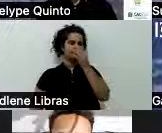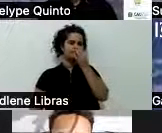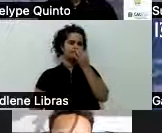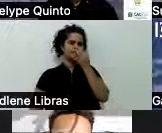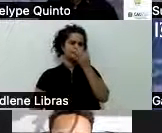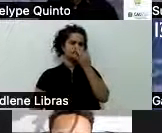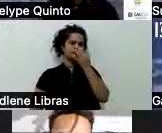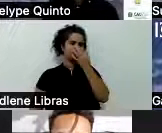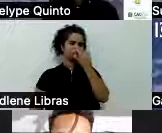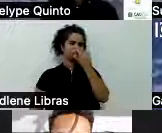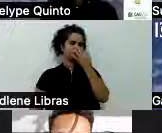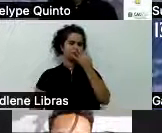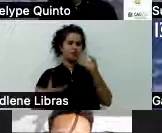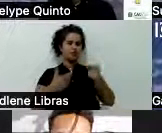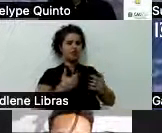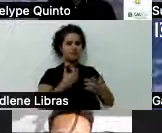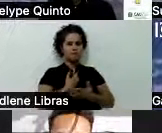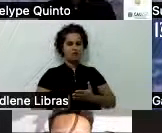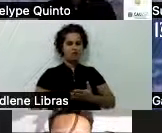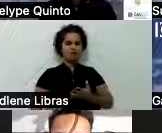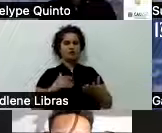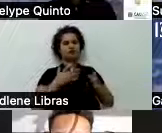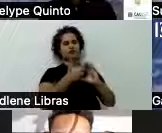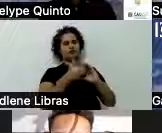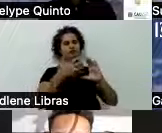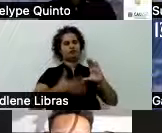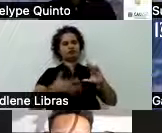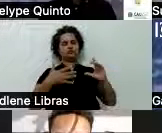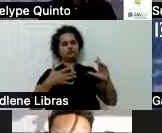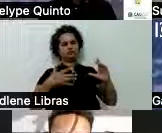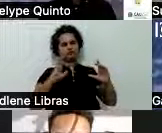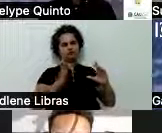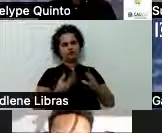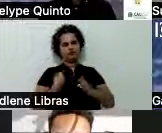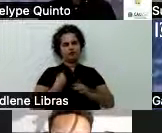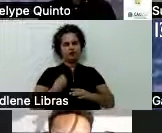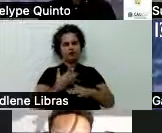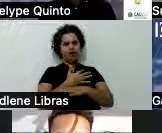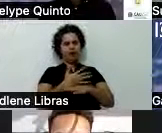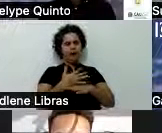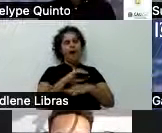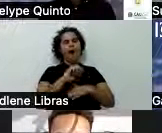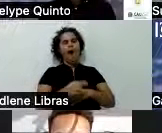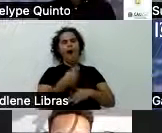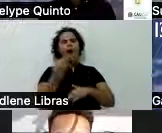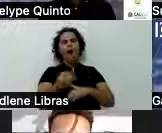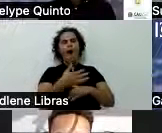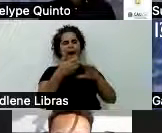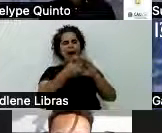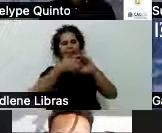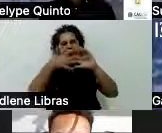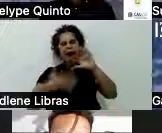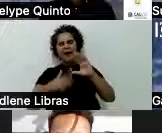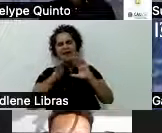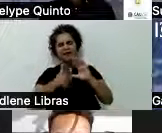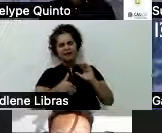às características dos espaços já existentes na cidade, ou, enfim, com novas características, mas já com